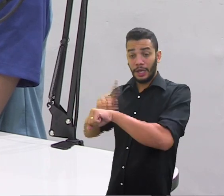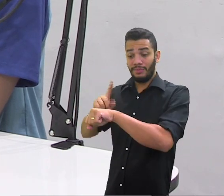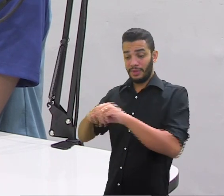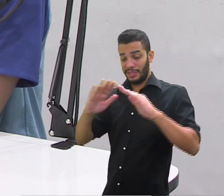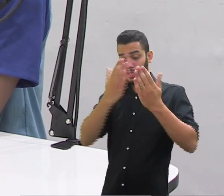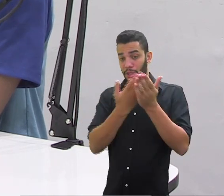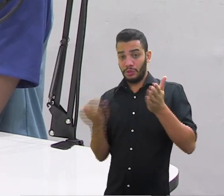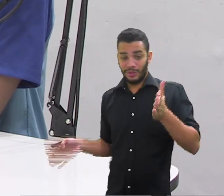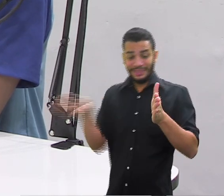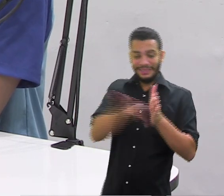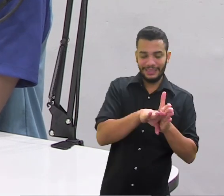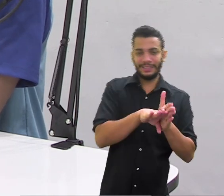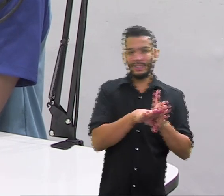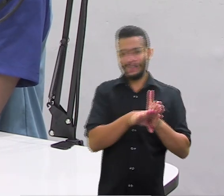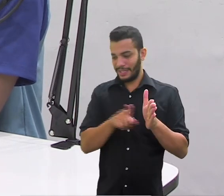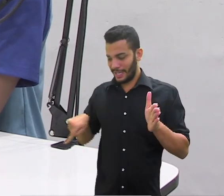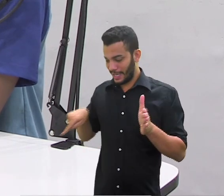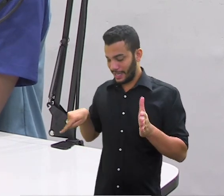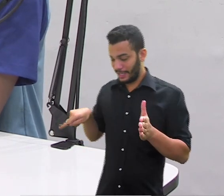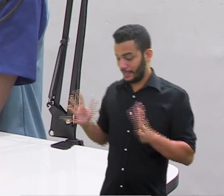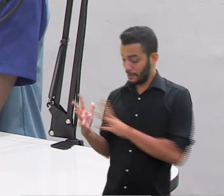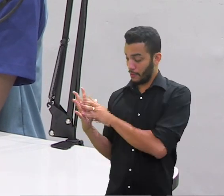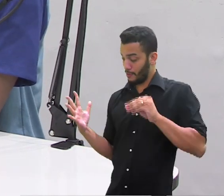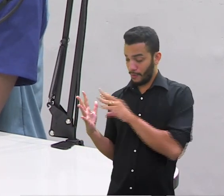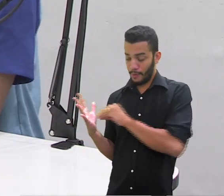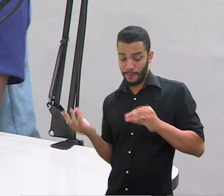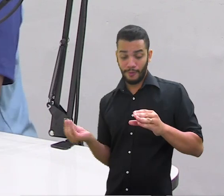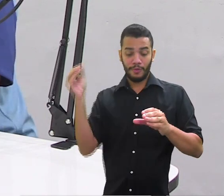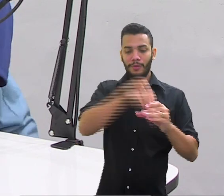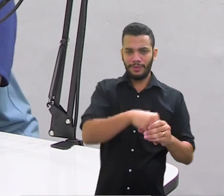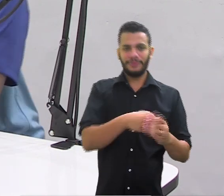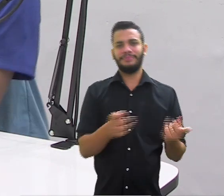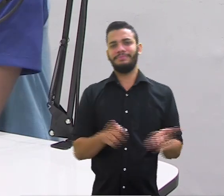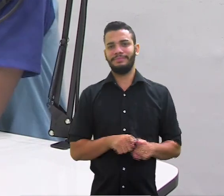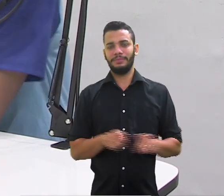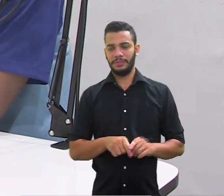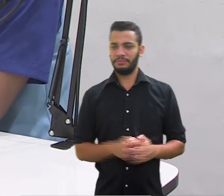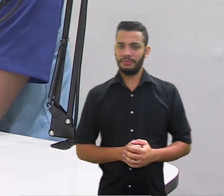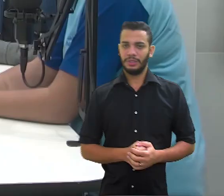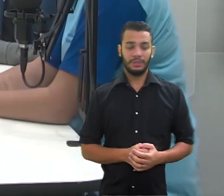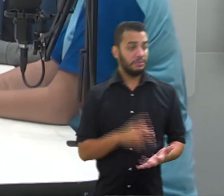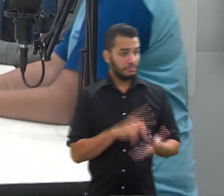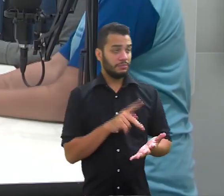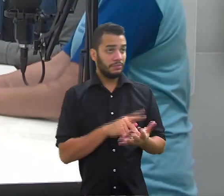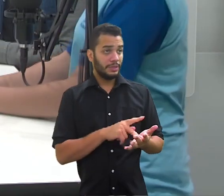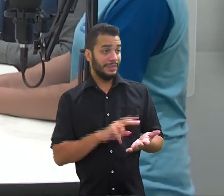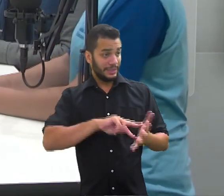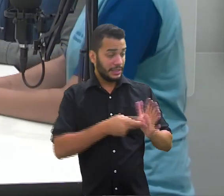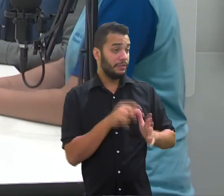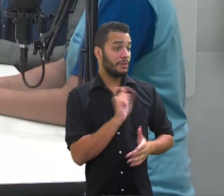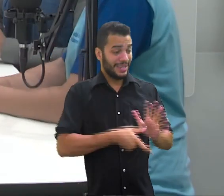educação formada, porque os professores não são para nos educar, eles são para nos ensinar. Olha, para isso mesmo, Excelente. Kimberly,